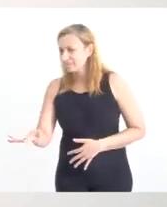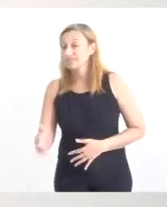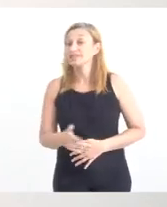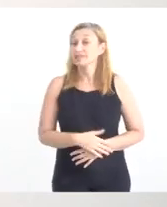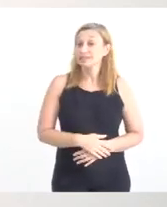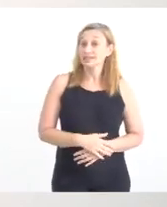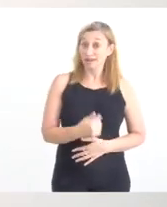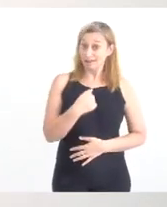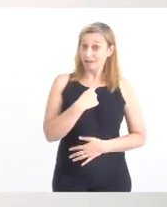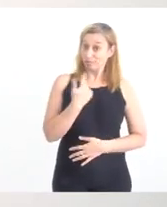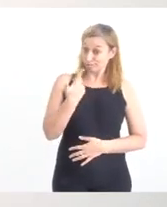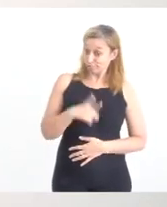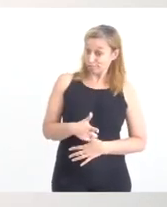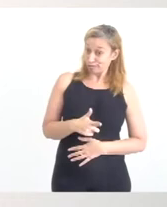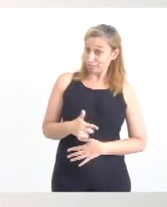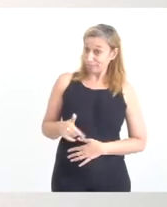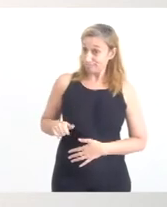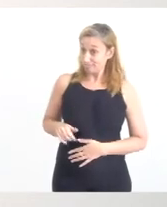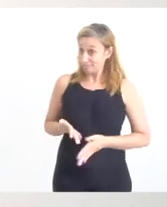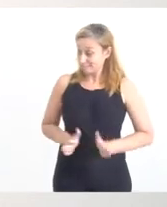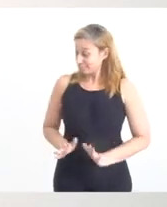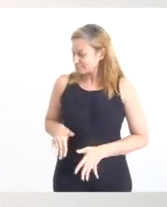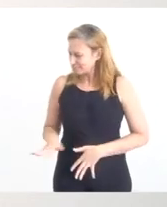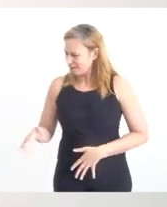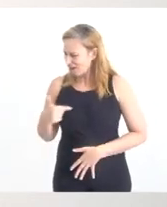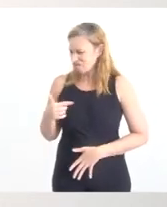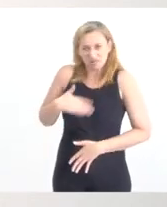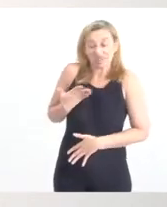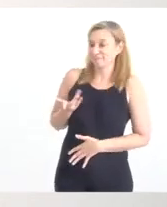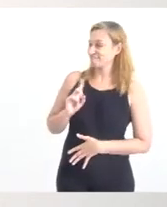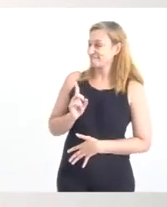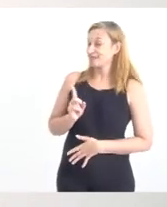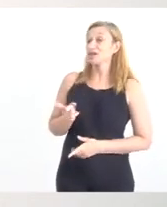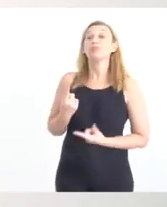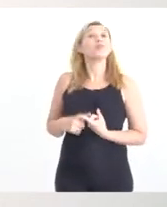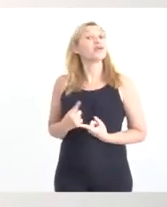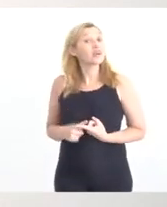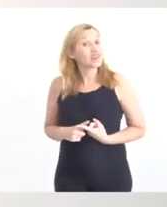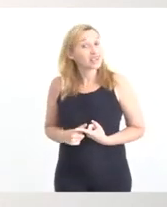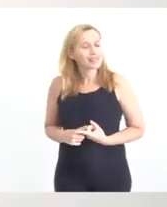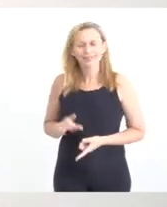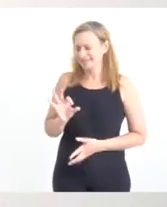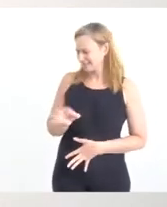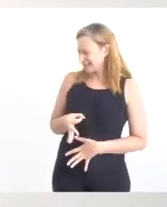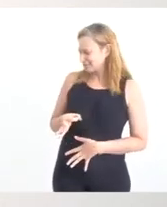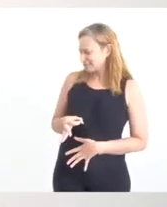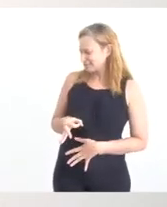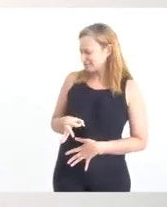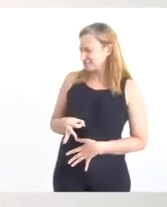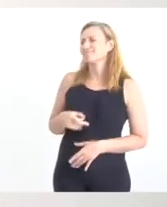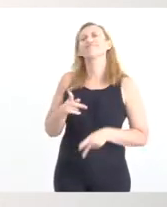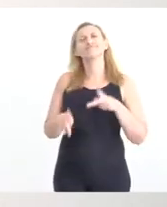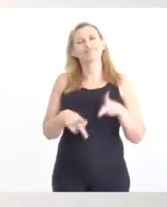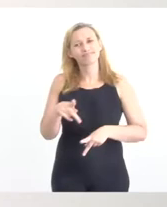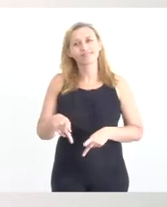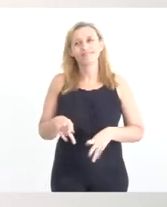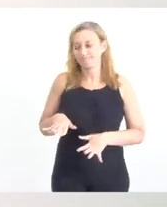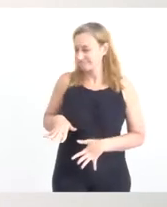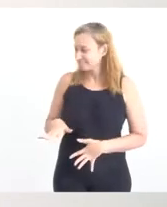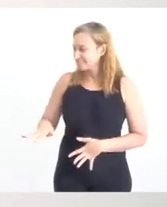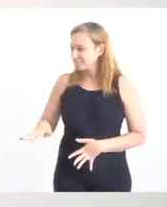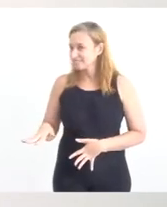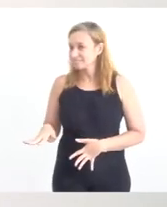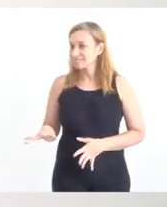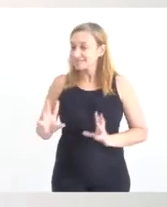e eu de novo que vira faz ela não me assustei porque é óbvio que o povo da favela